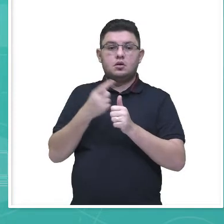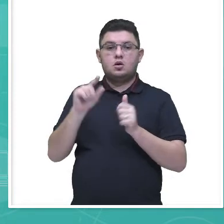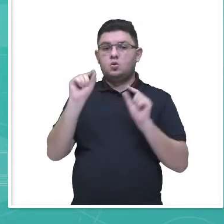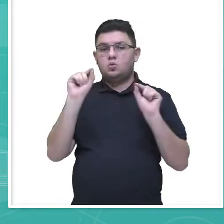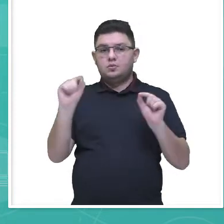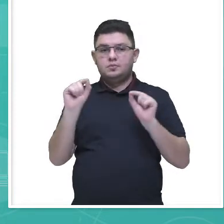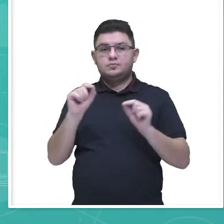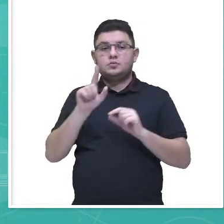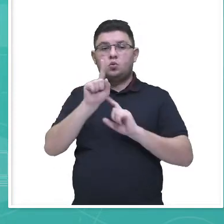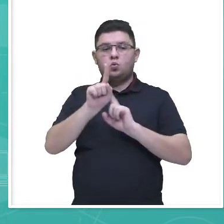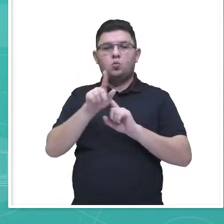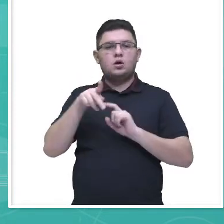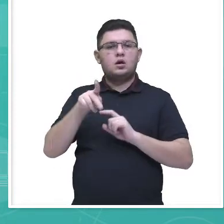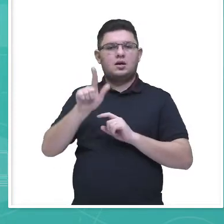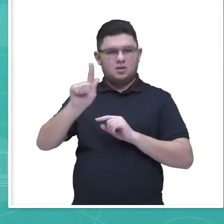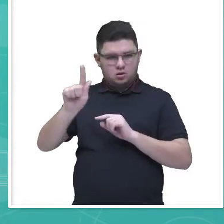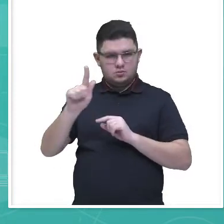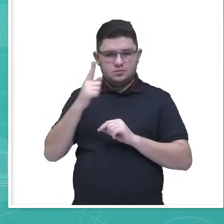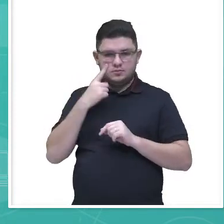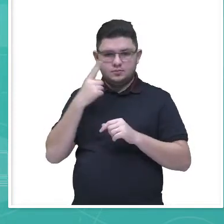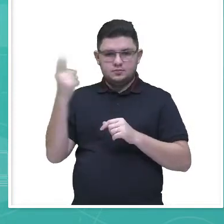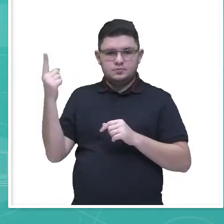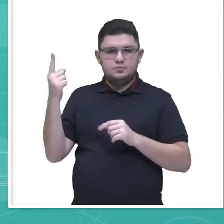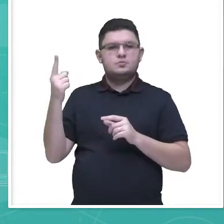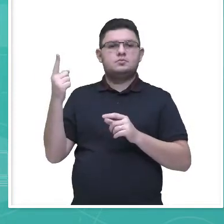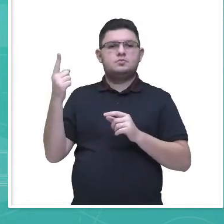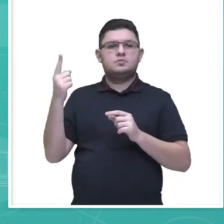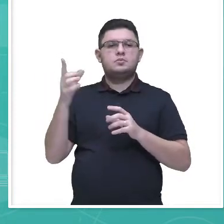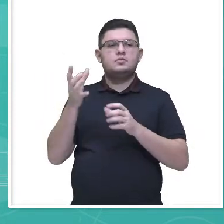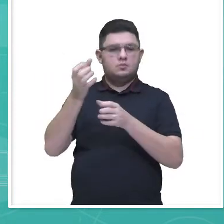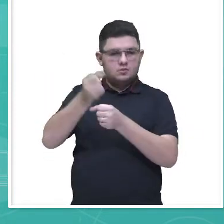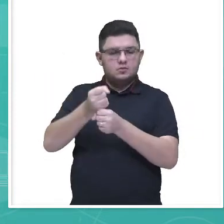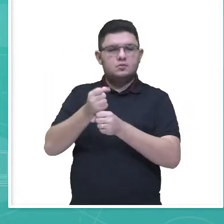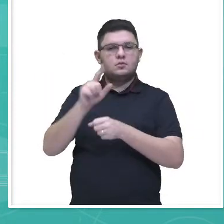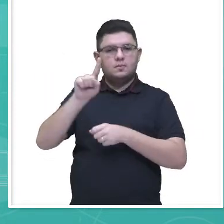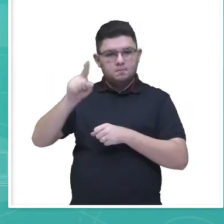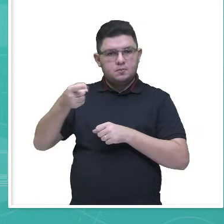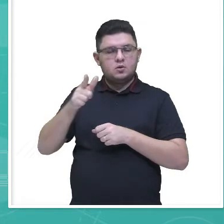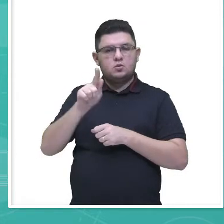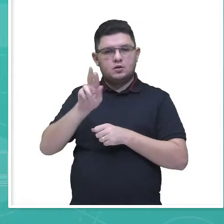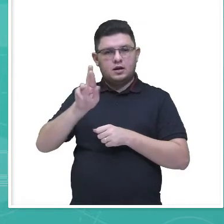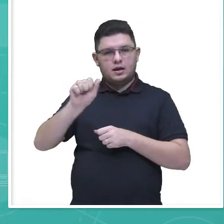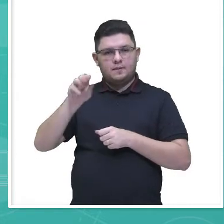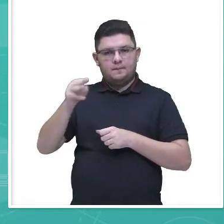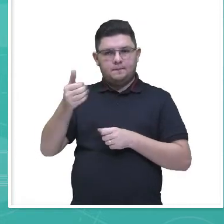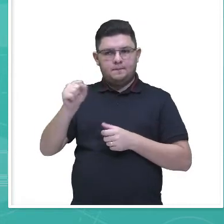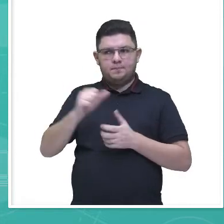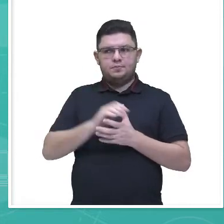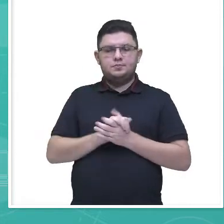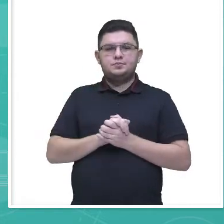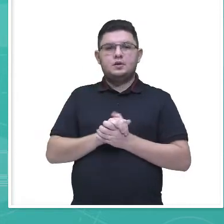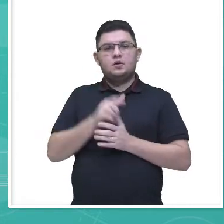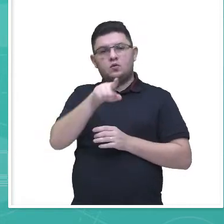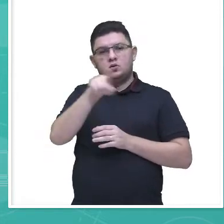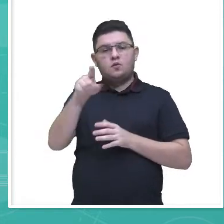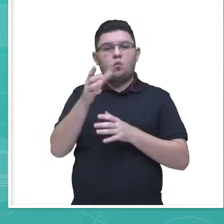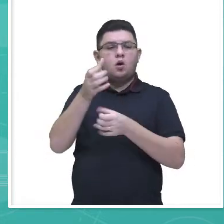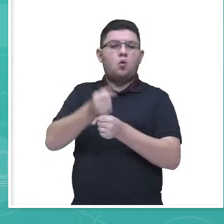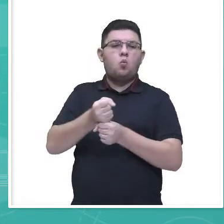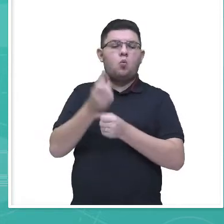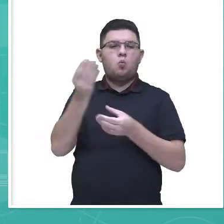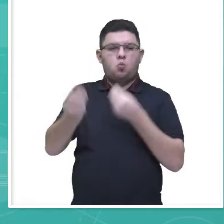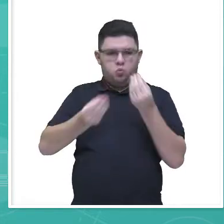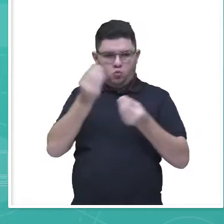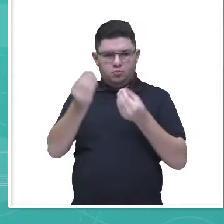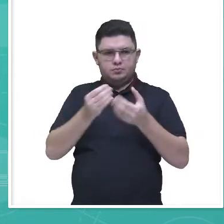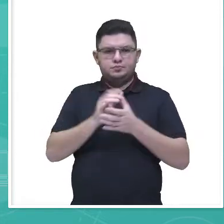1 quilo, como eu falei anteriormente, ele equivale ali a 1.000 gramas. E aí você vai fazer esse cálculo e vai